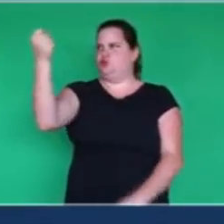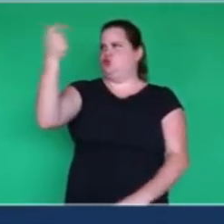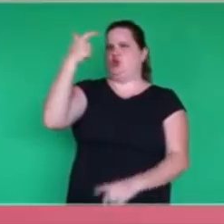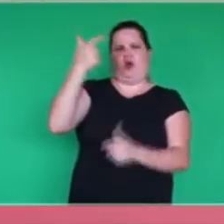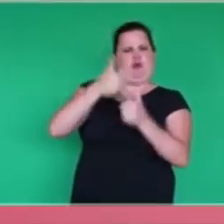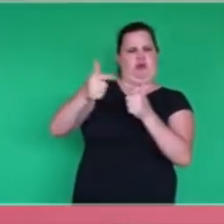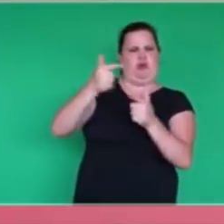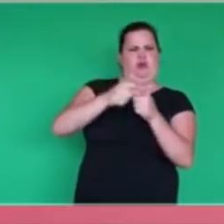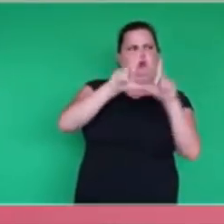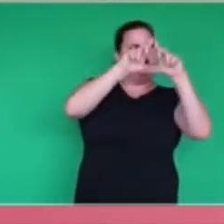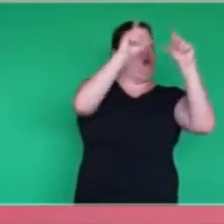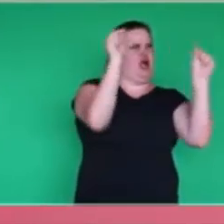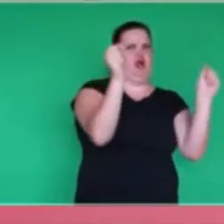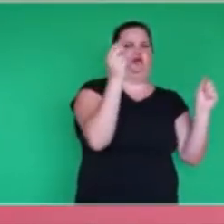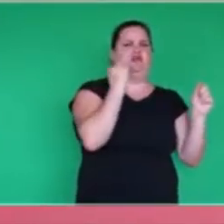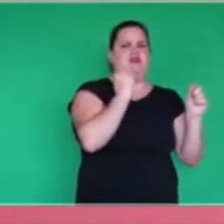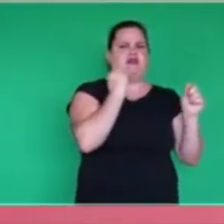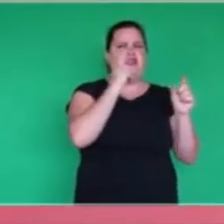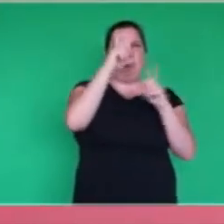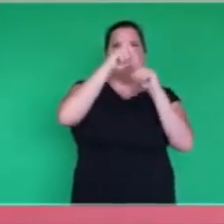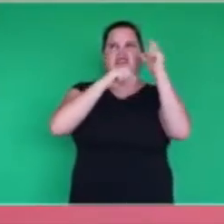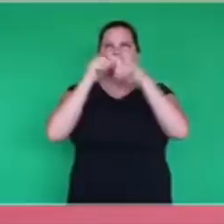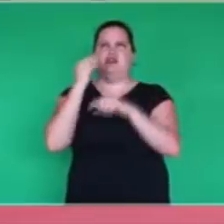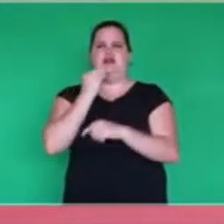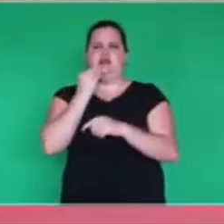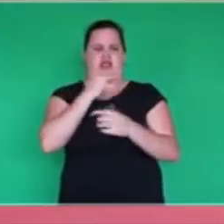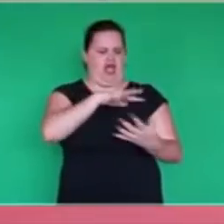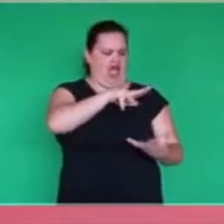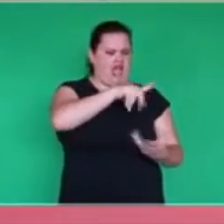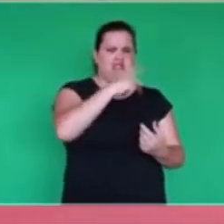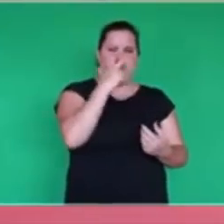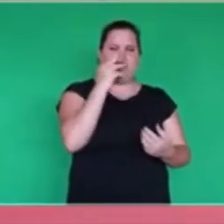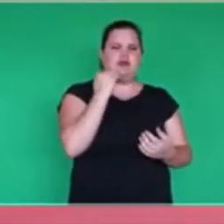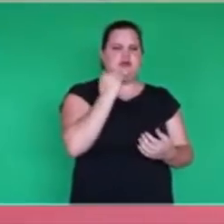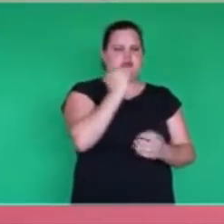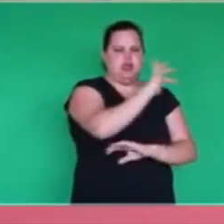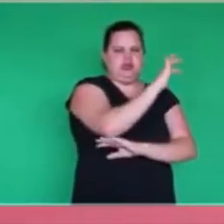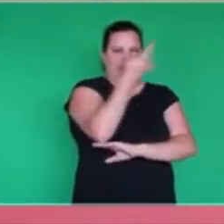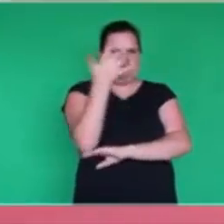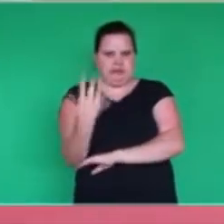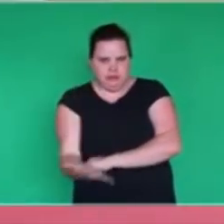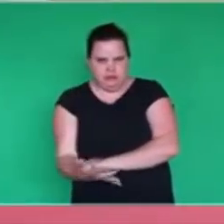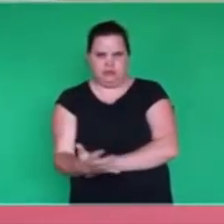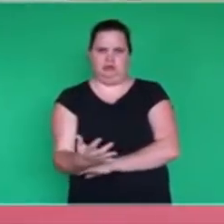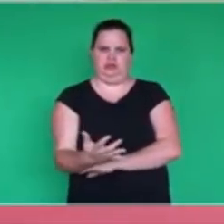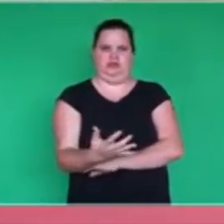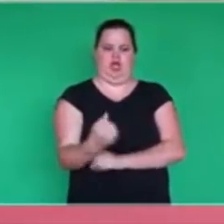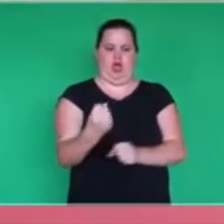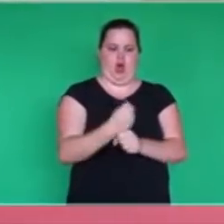nas estrelas, todo dia está aparecendo uma coisa nova. Na obra criadora, então,